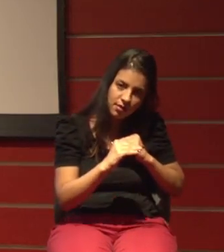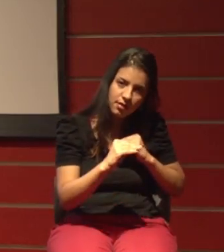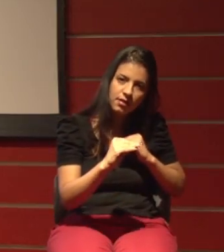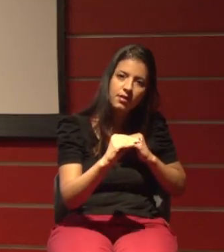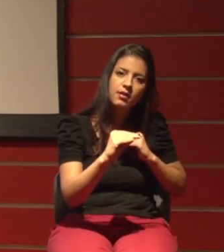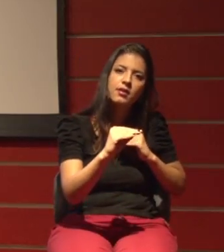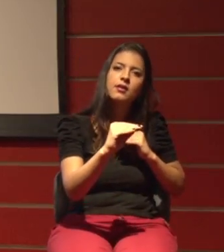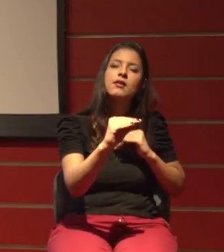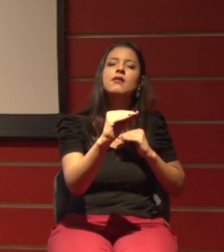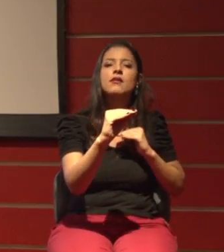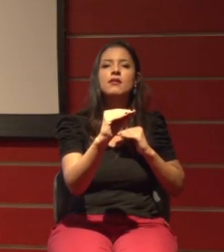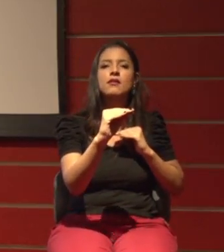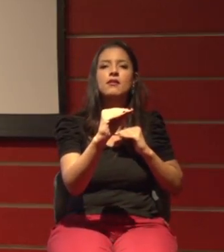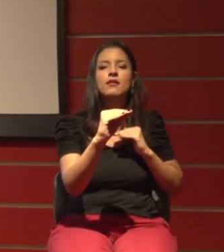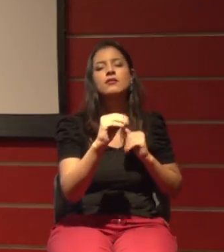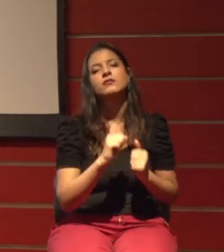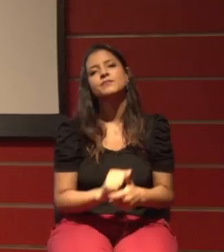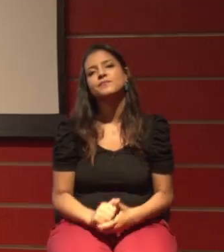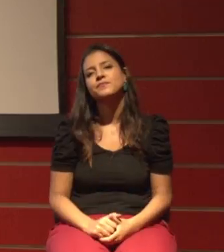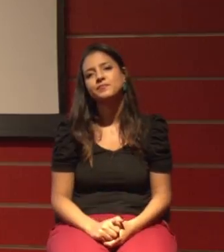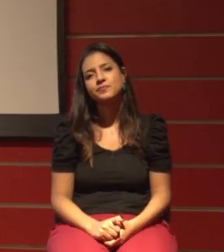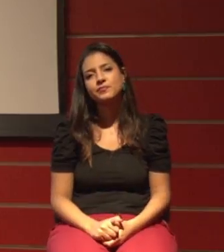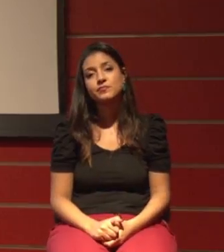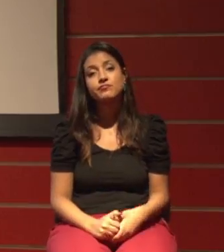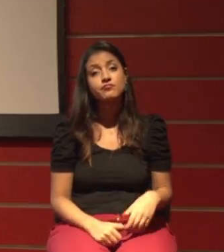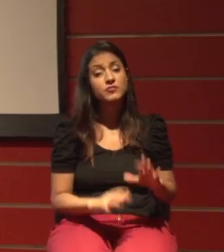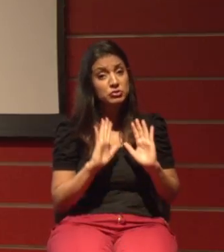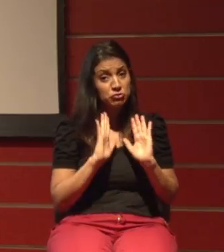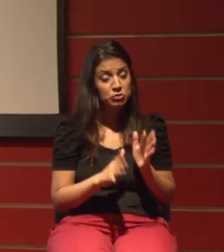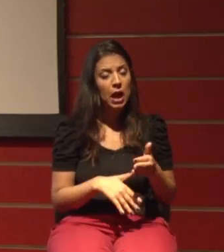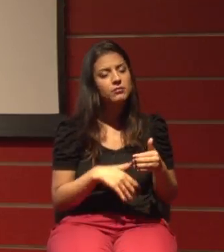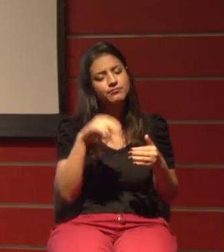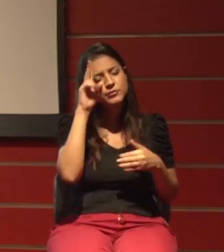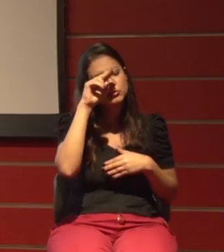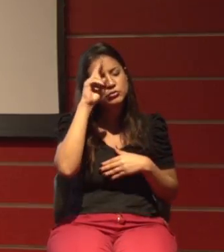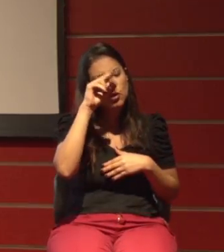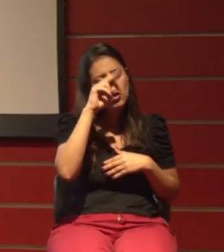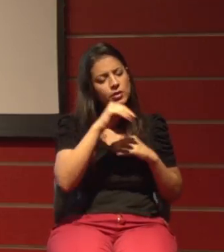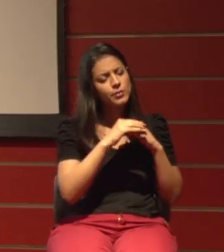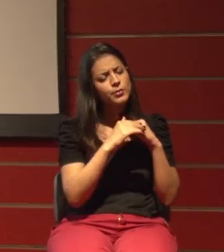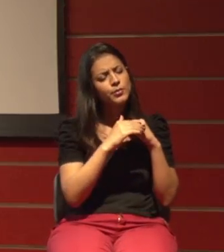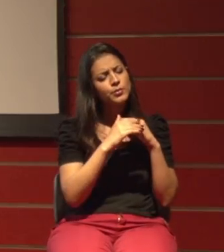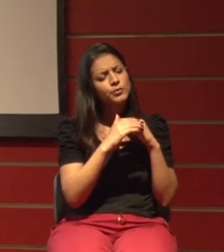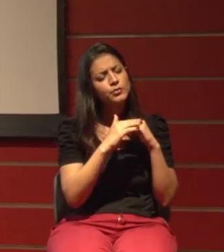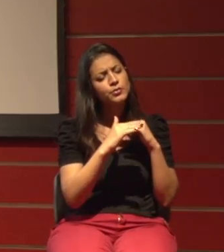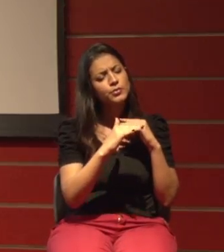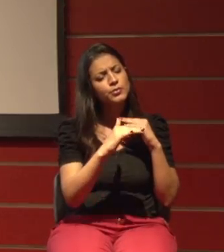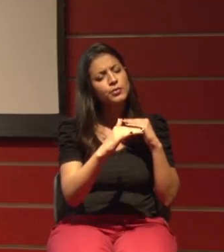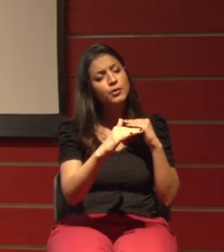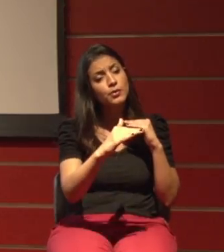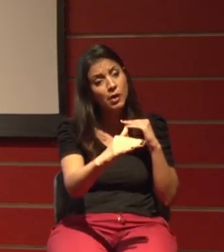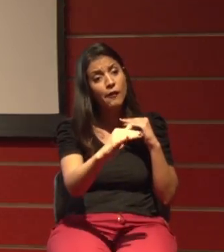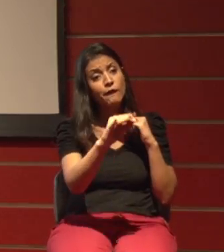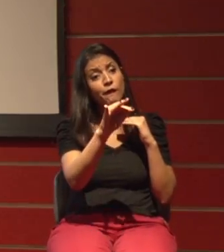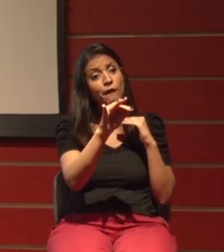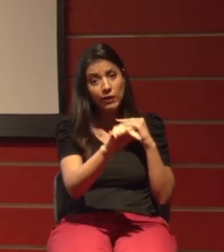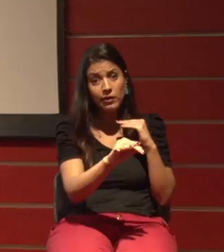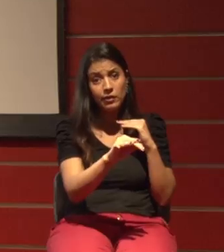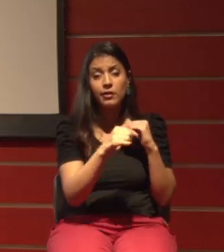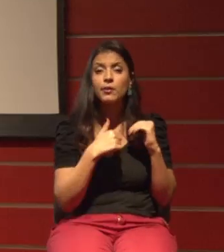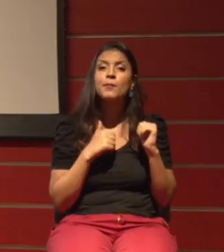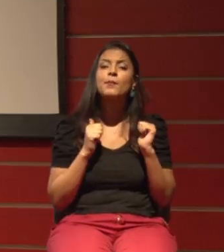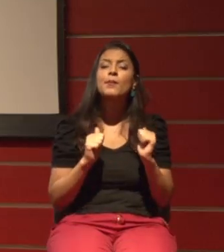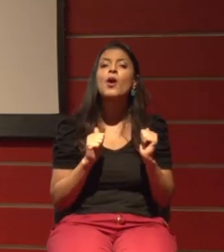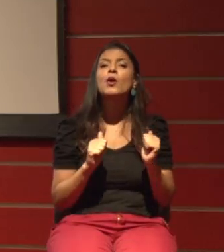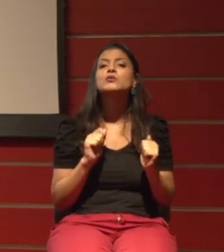estrutura bem linear e tendo essa estrutura linear ela ela pronta na minha cabeça uma coisa que eu posso fazer é às vezes